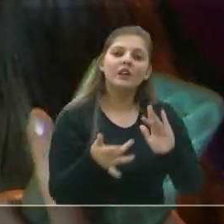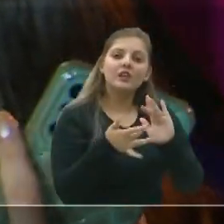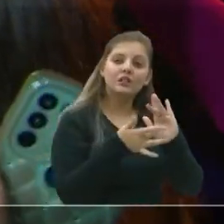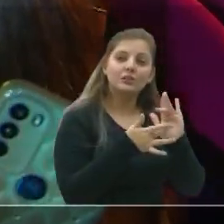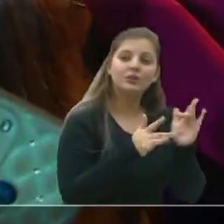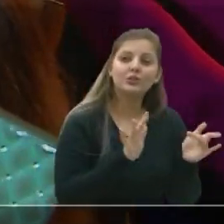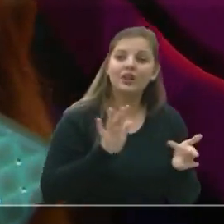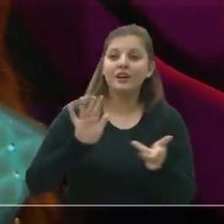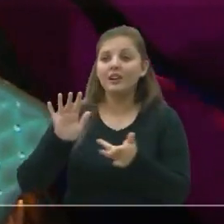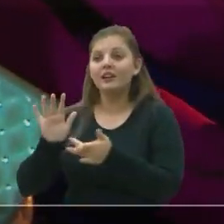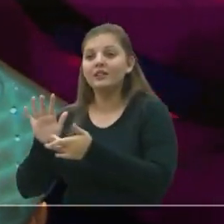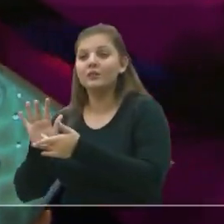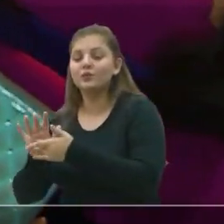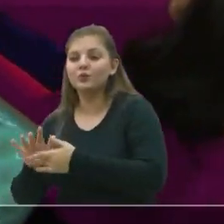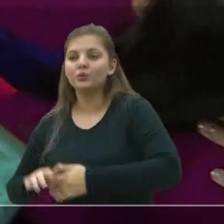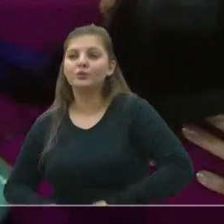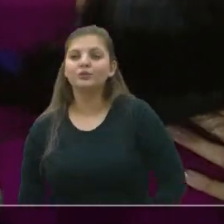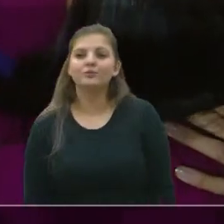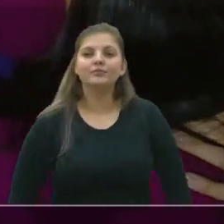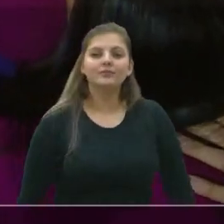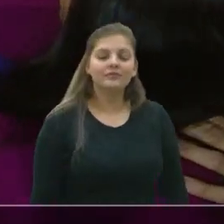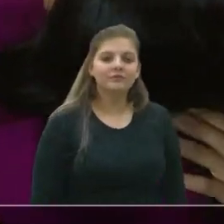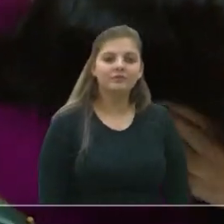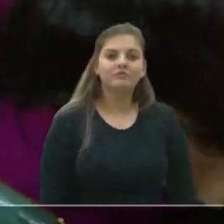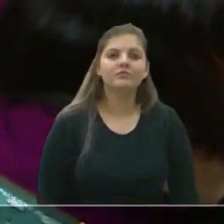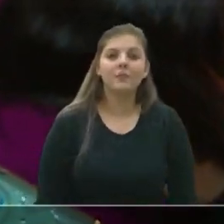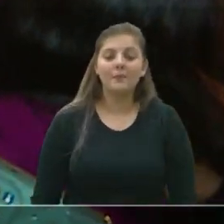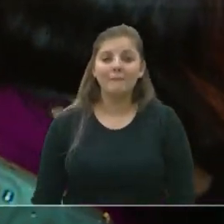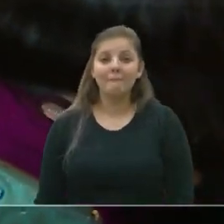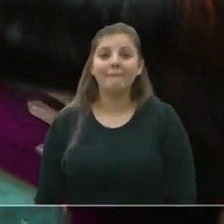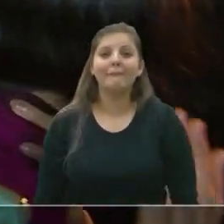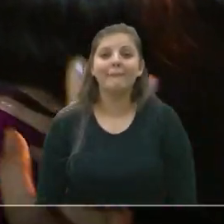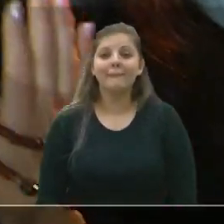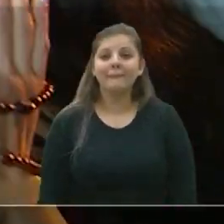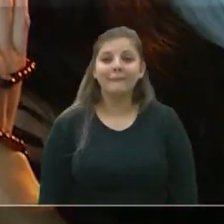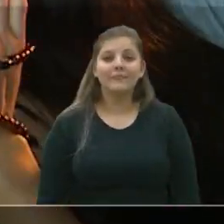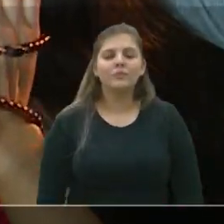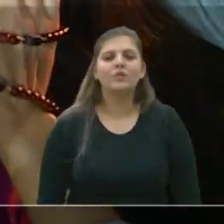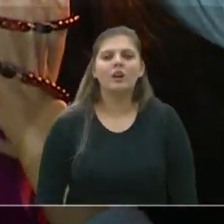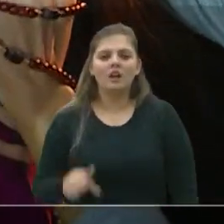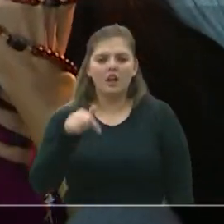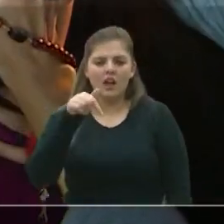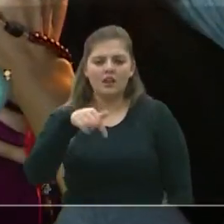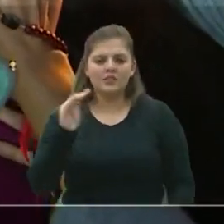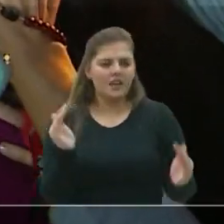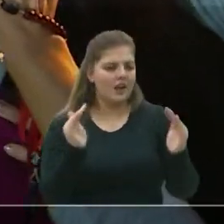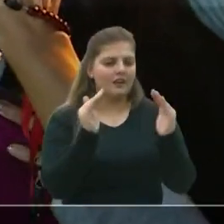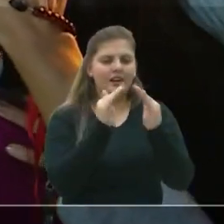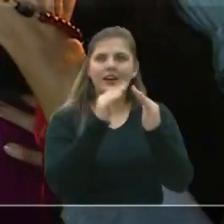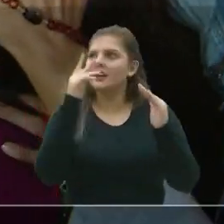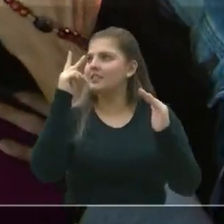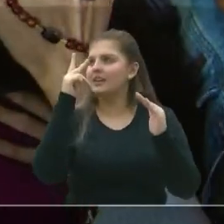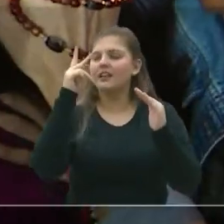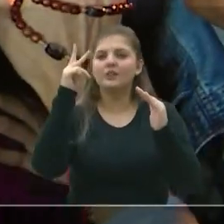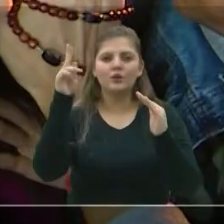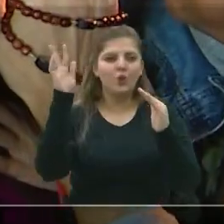quem, guerreiros? É pra ti, Jesus, a nossa casa. Essa casa é